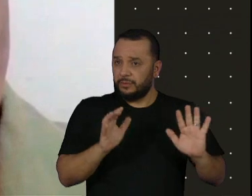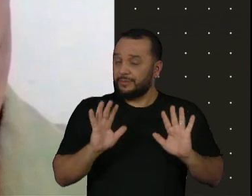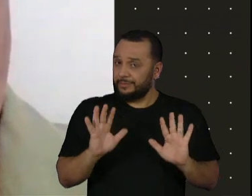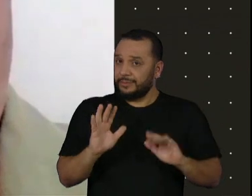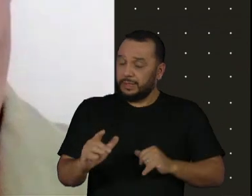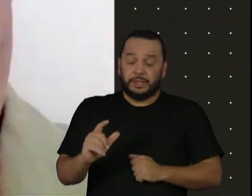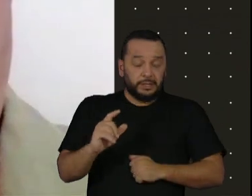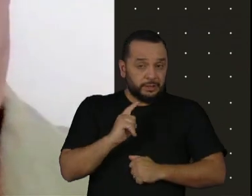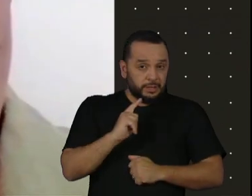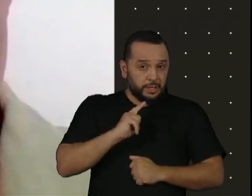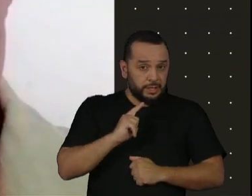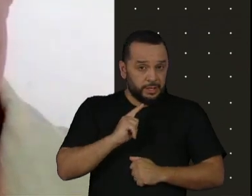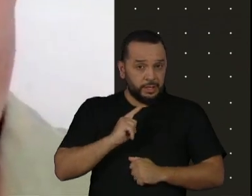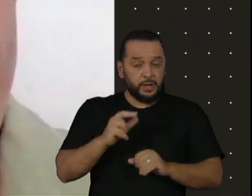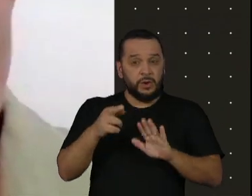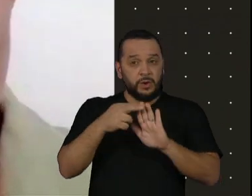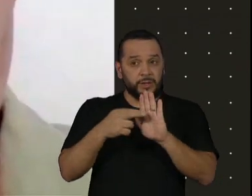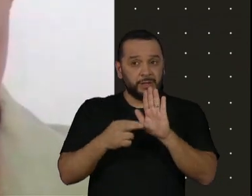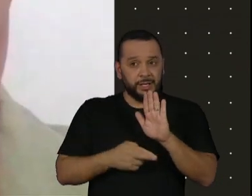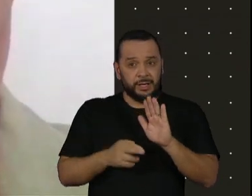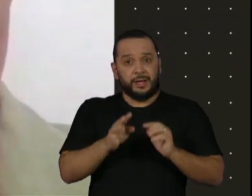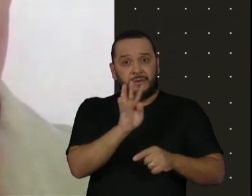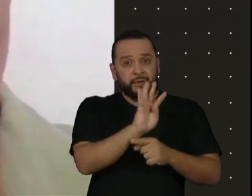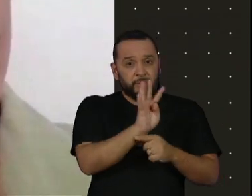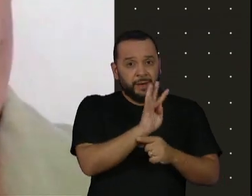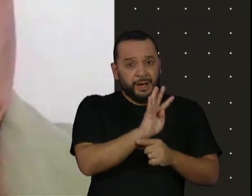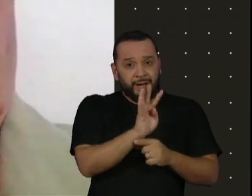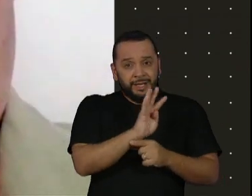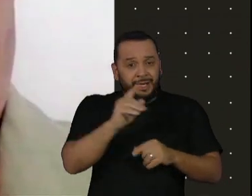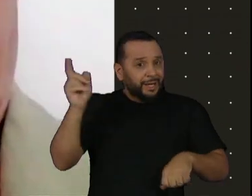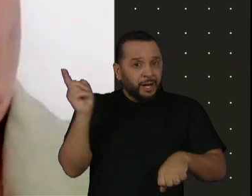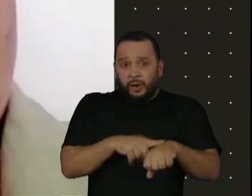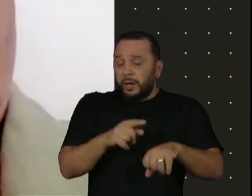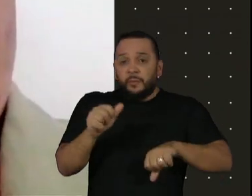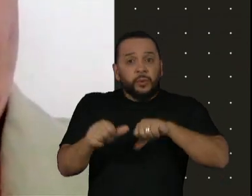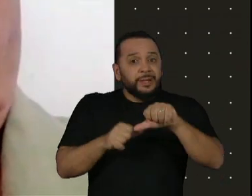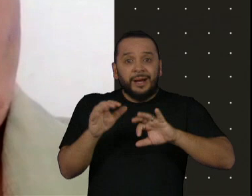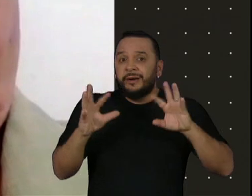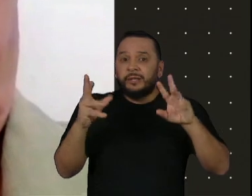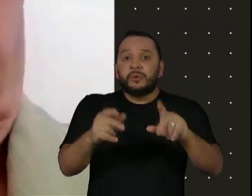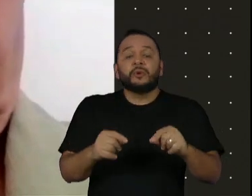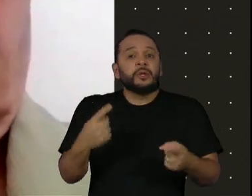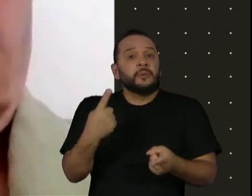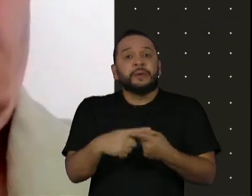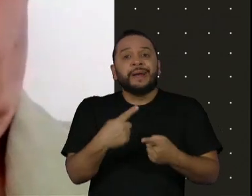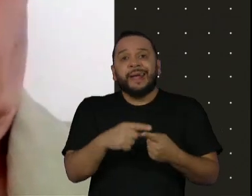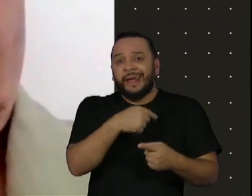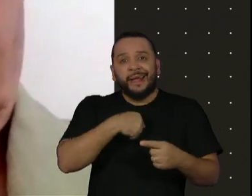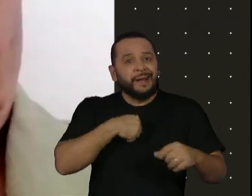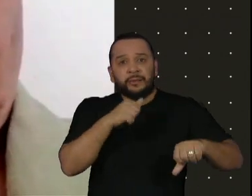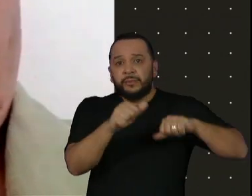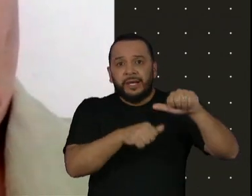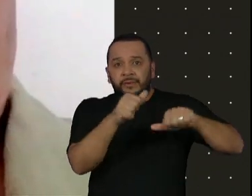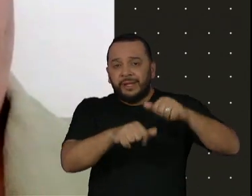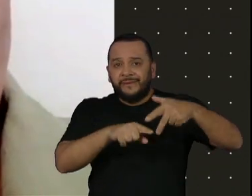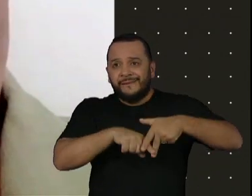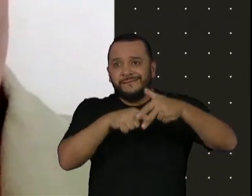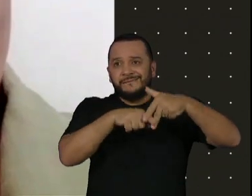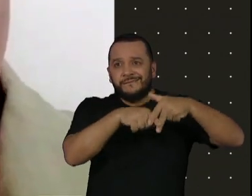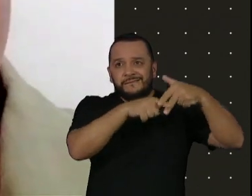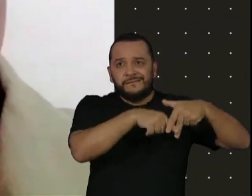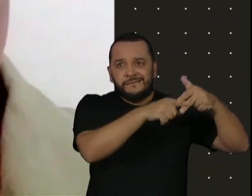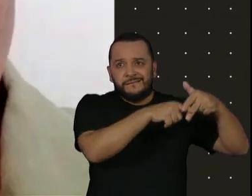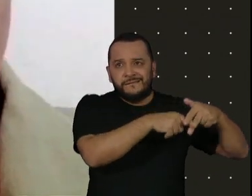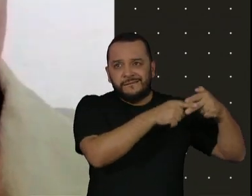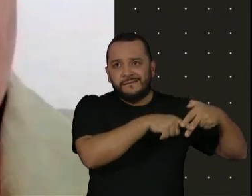roteiro, na filmagem, era completamente modificado. Não só porque ele decupava na hora, mas principalmente